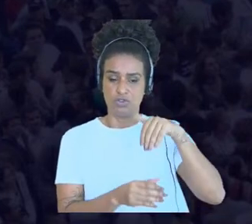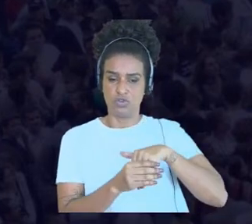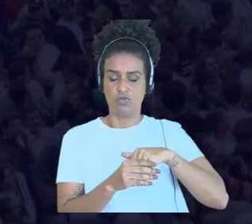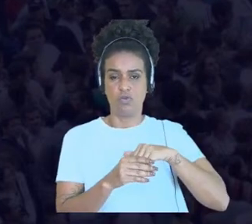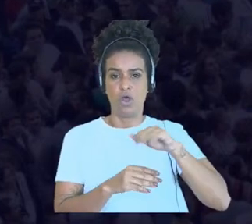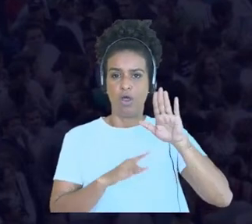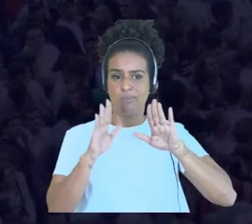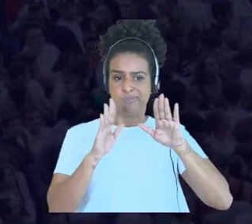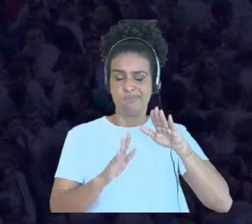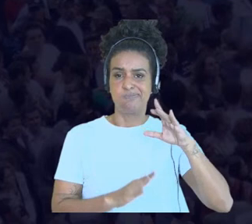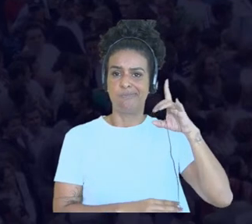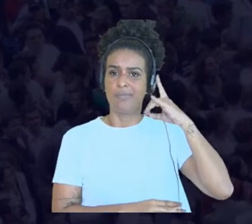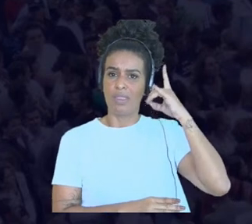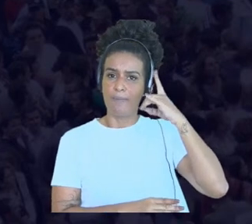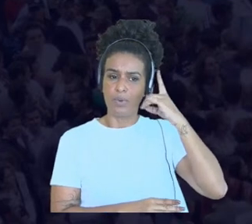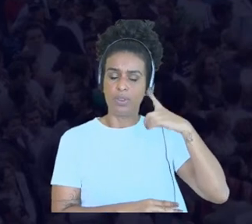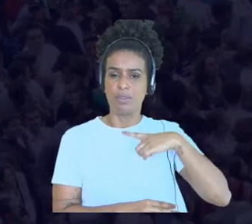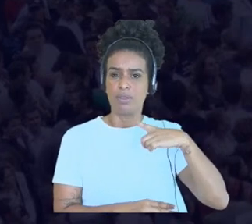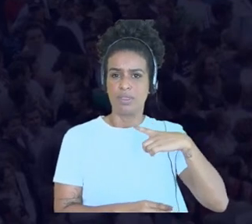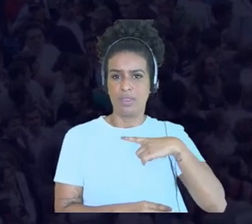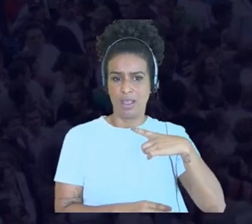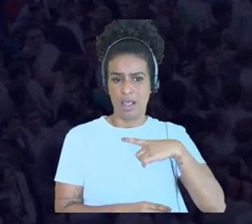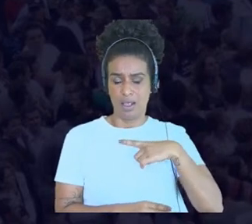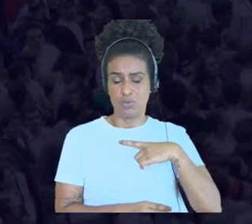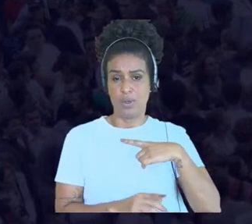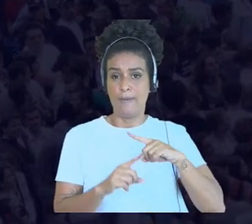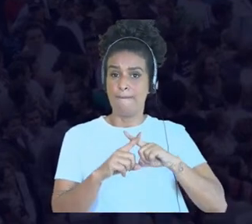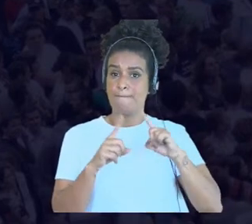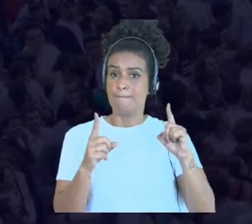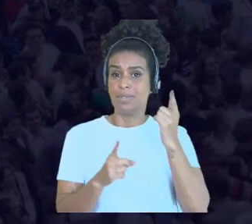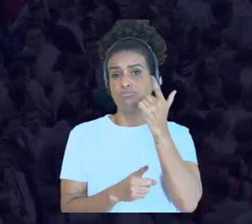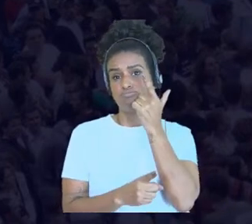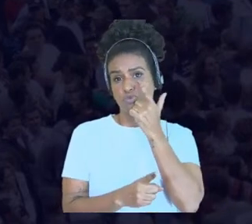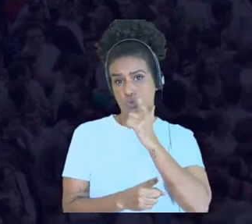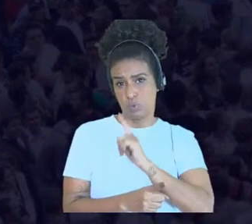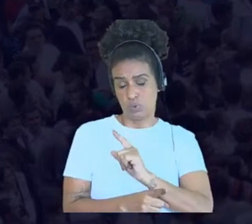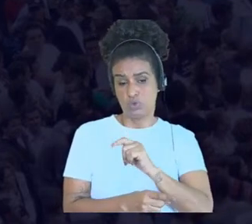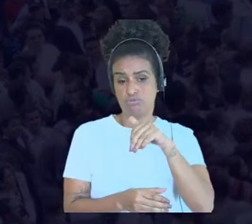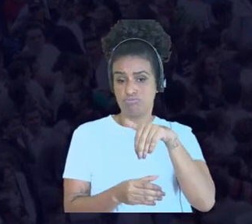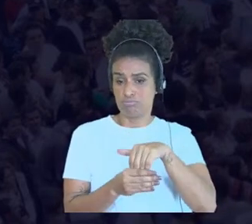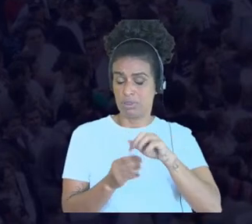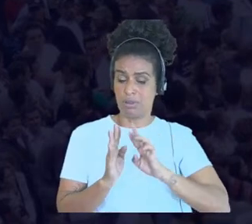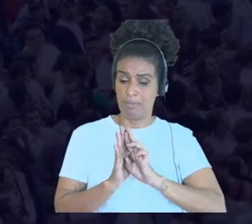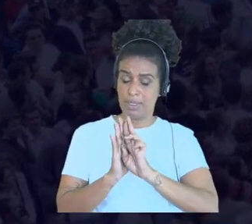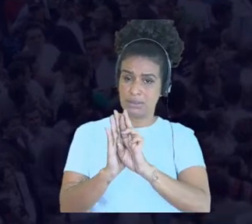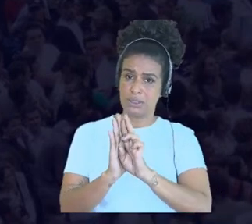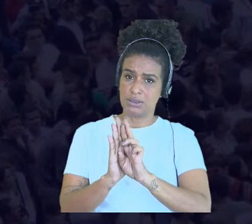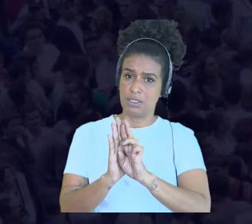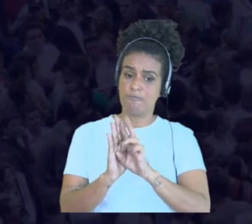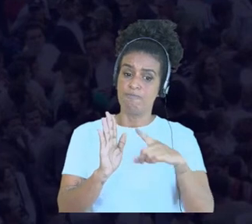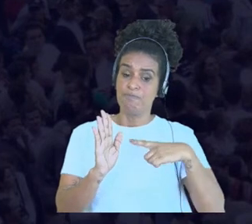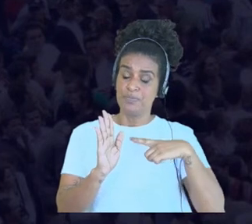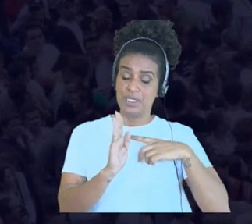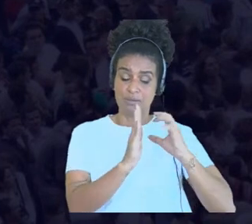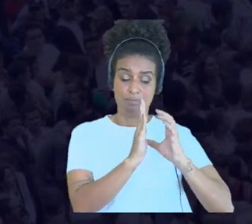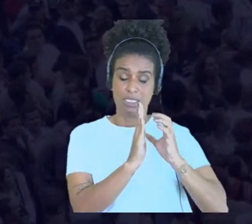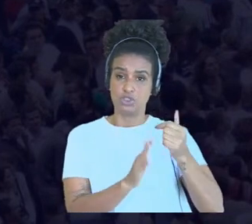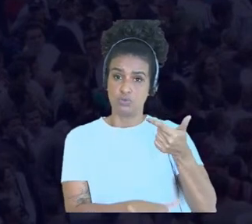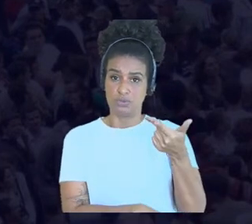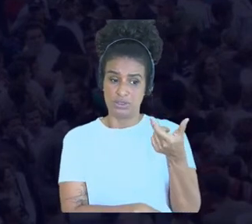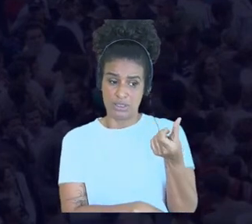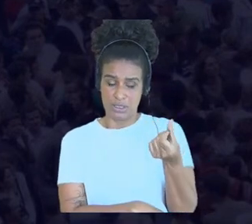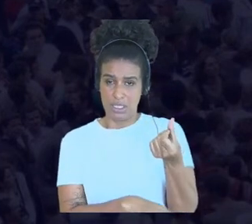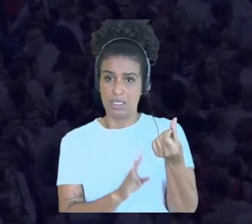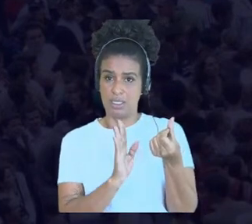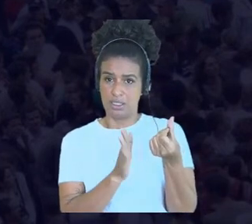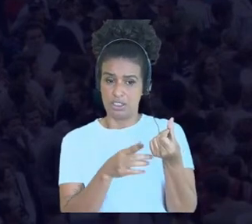9 unidades da federação, mas que conseguiram algum tipo de representação. Esses partidos, né, que